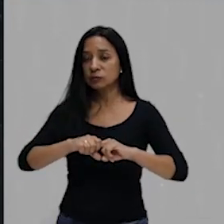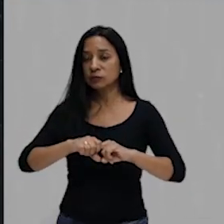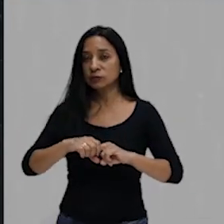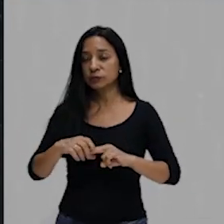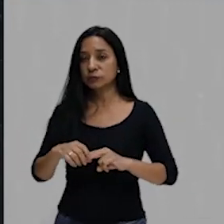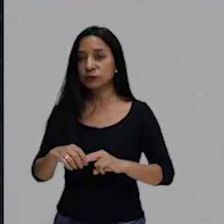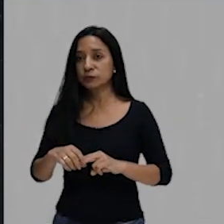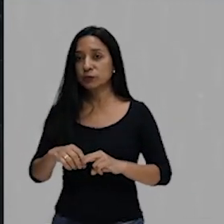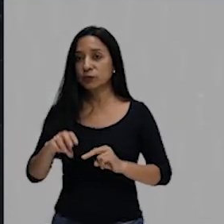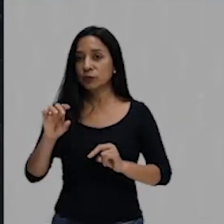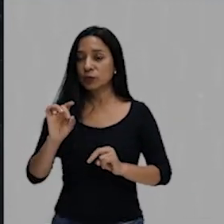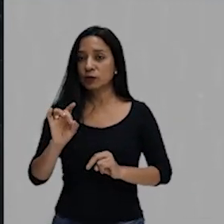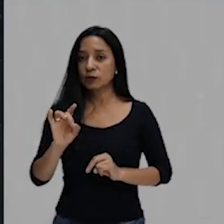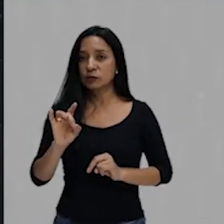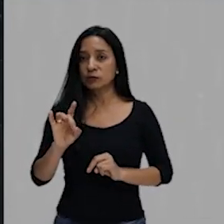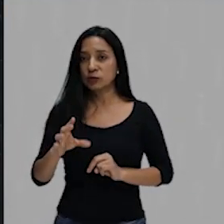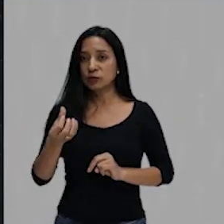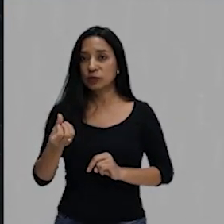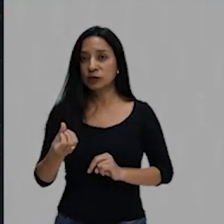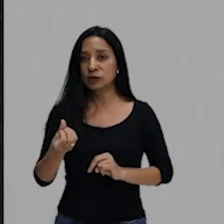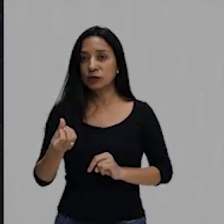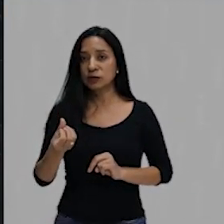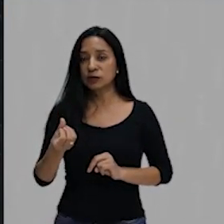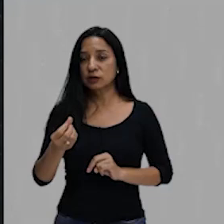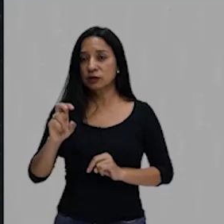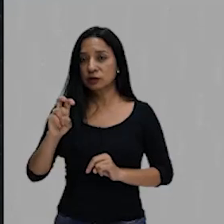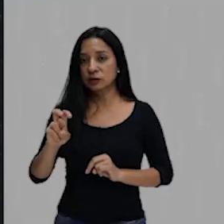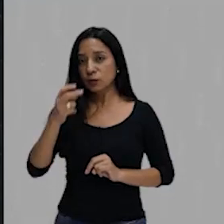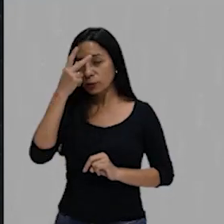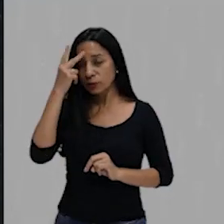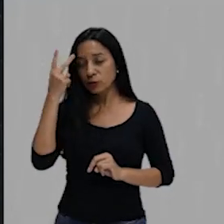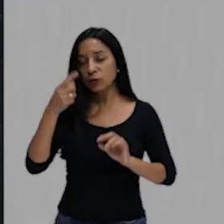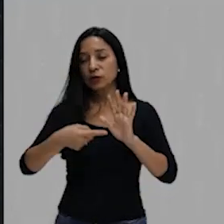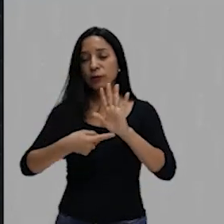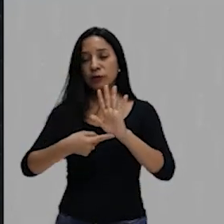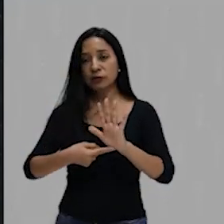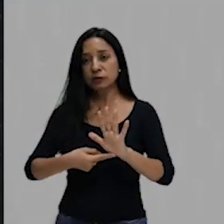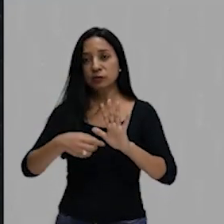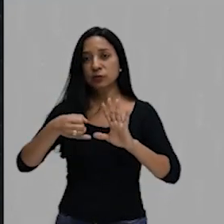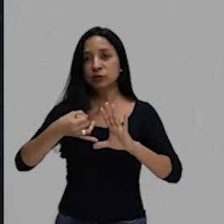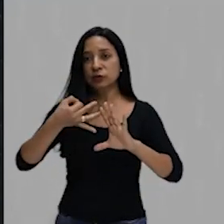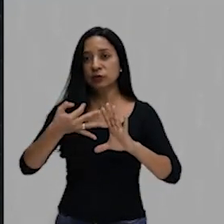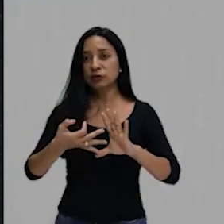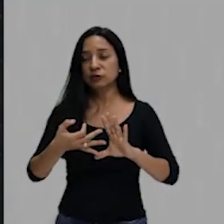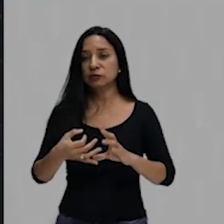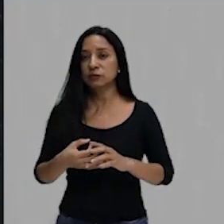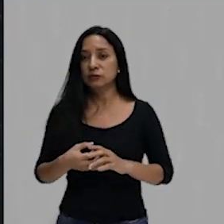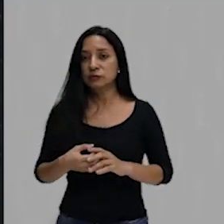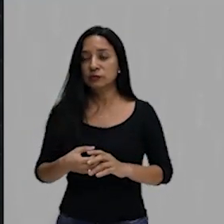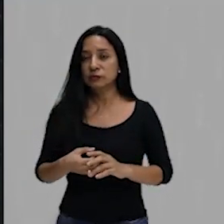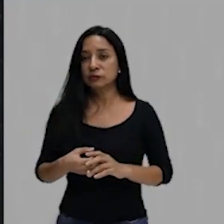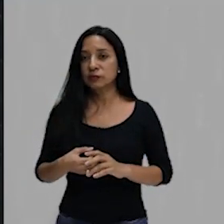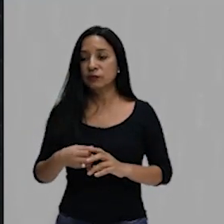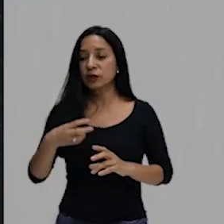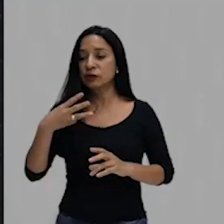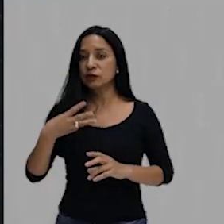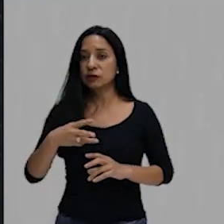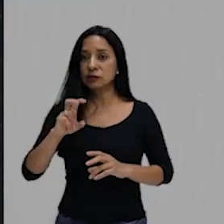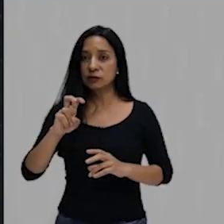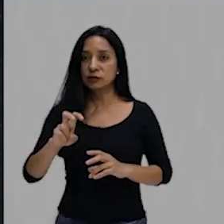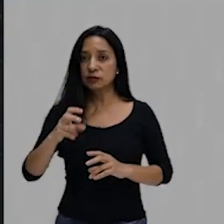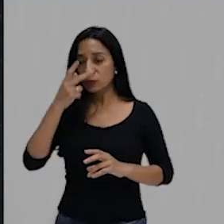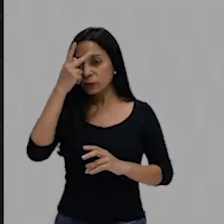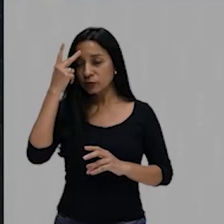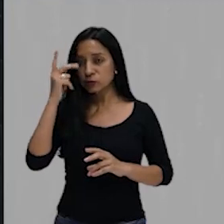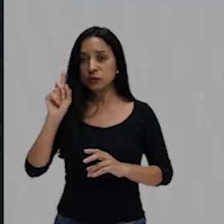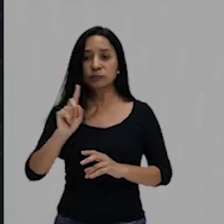polidactilia, 65 pessoas vão apresentar essa característica. E 35 pessoas